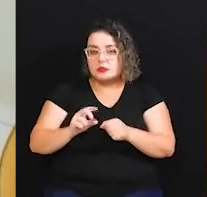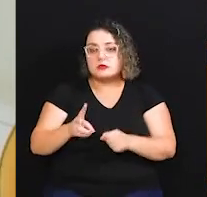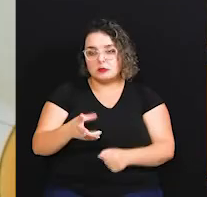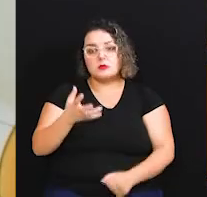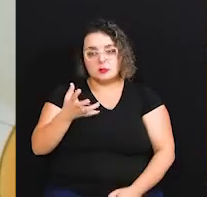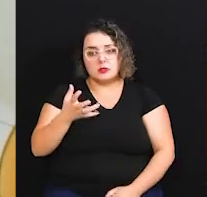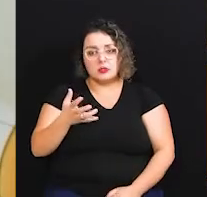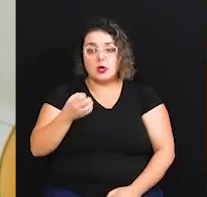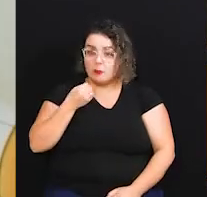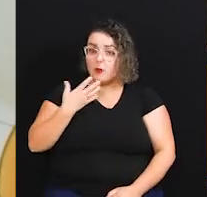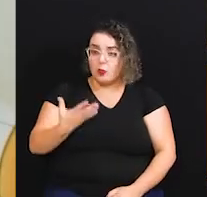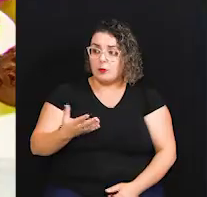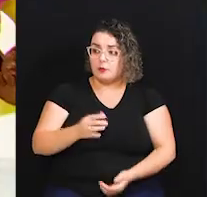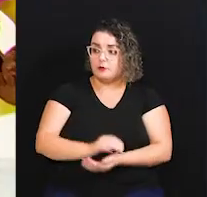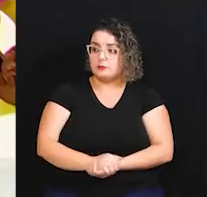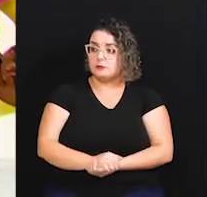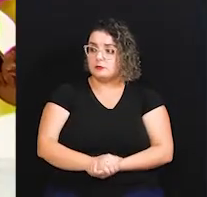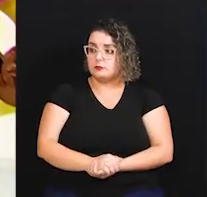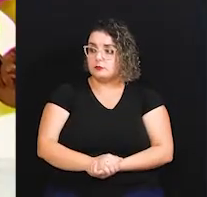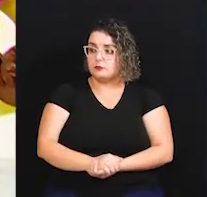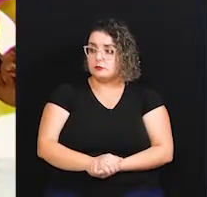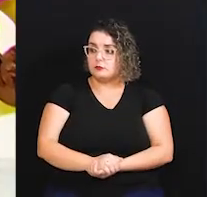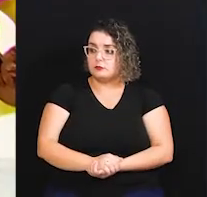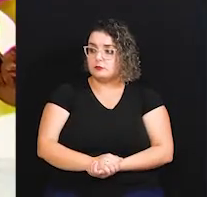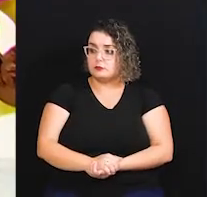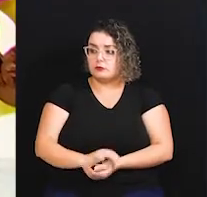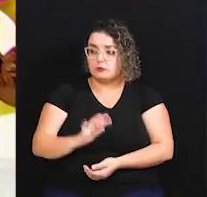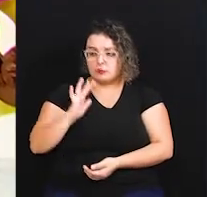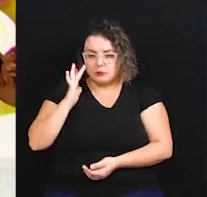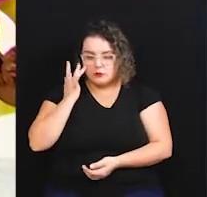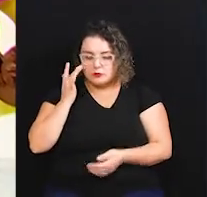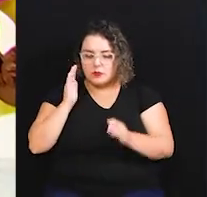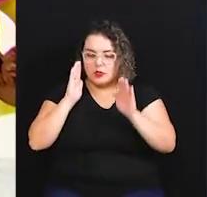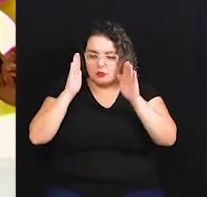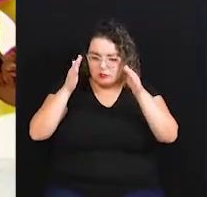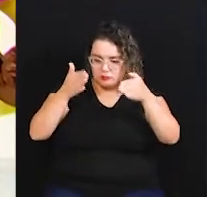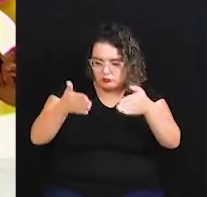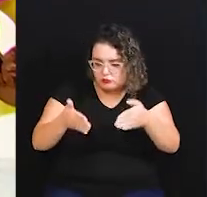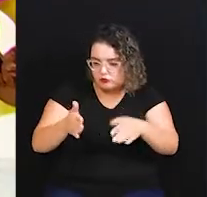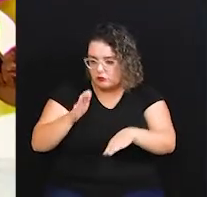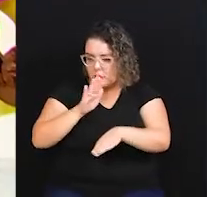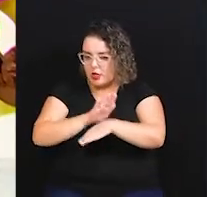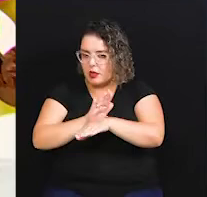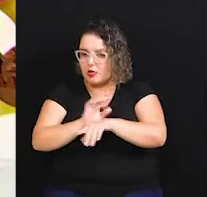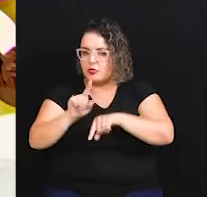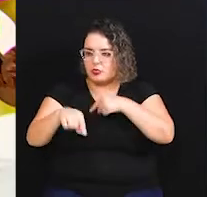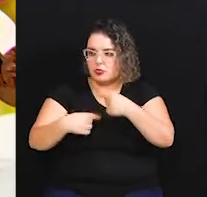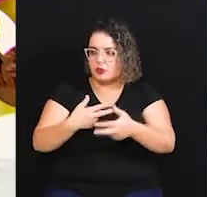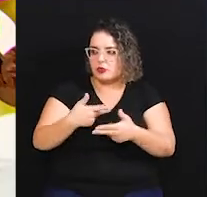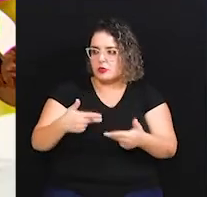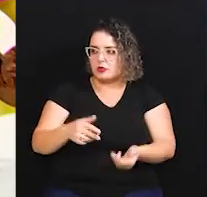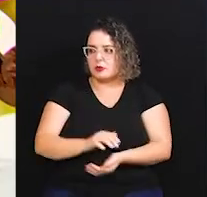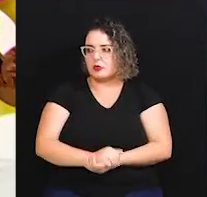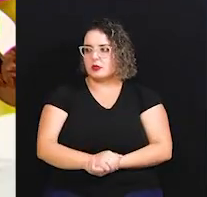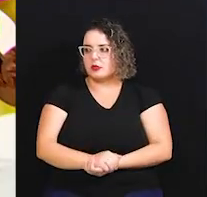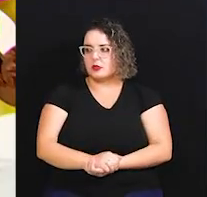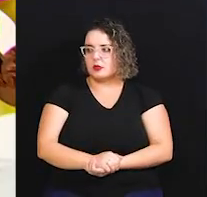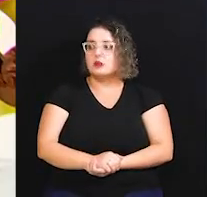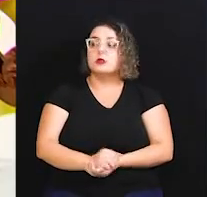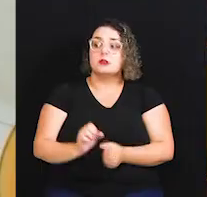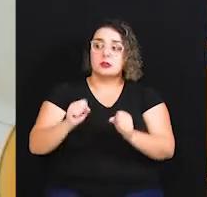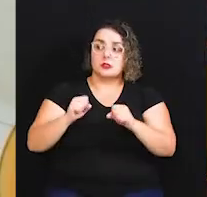que eu sempre quis fazer, então é muito bom. Você acha que ficou mais concentrada, te ajudou em algumas outras